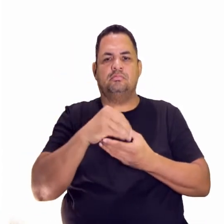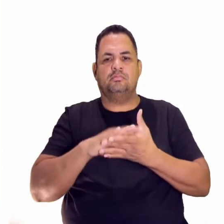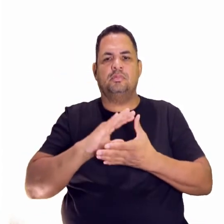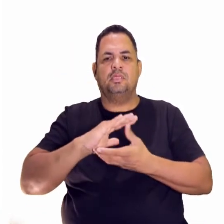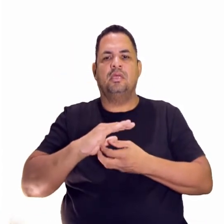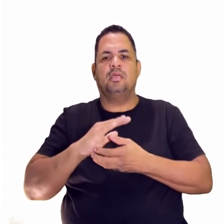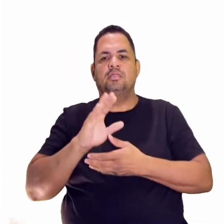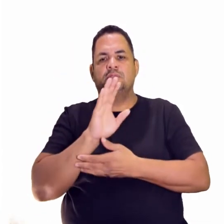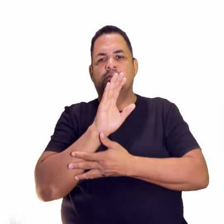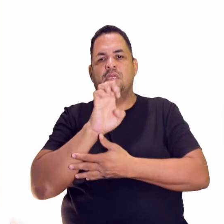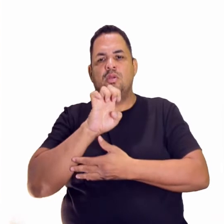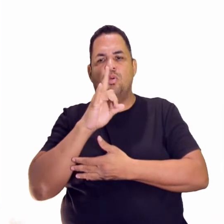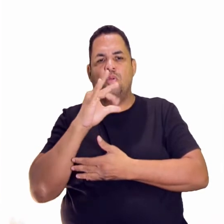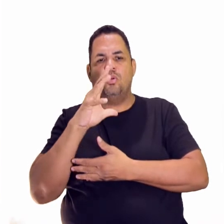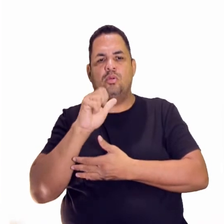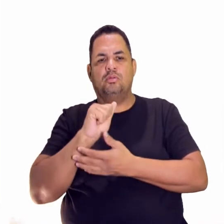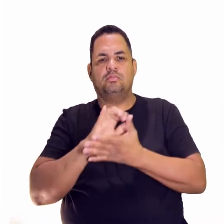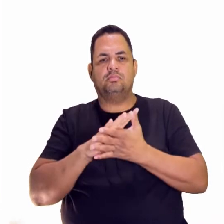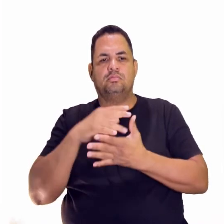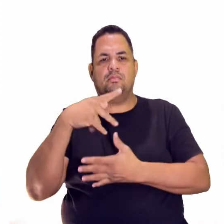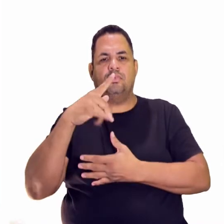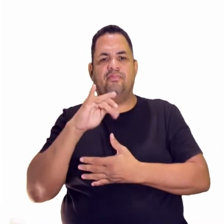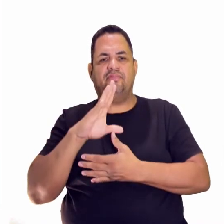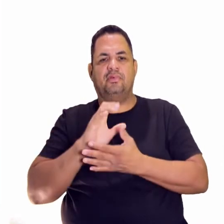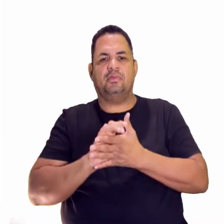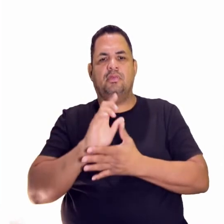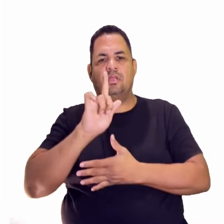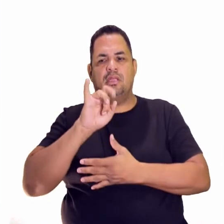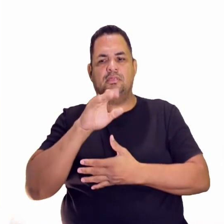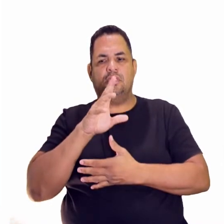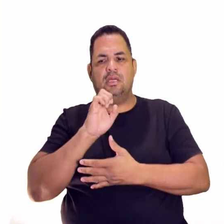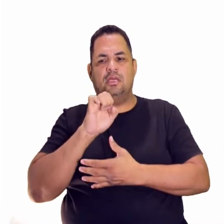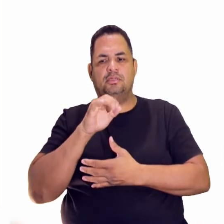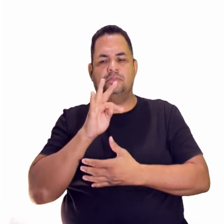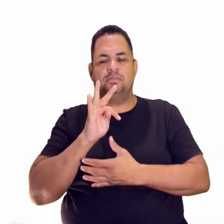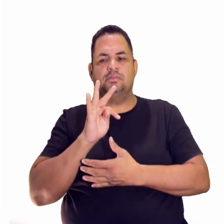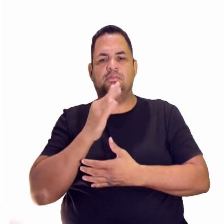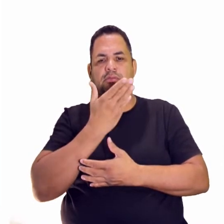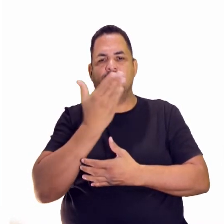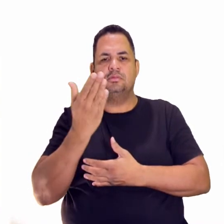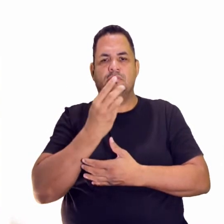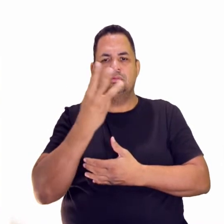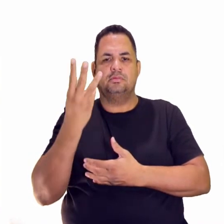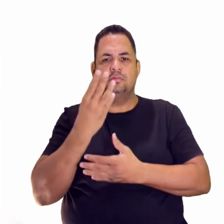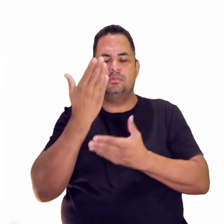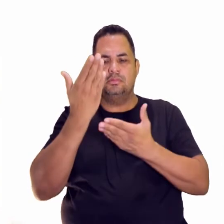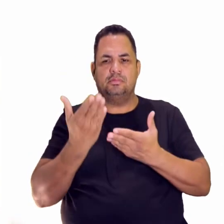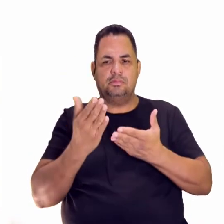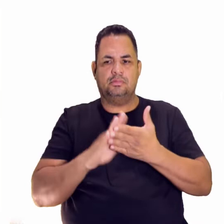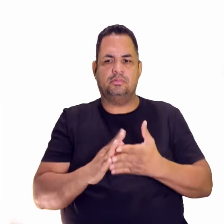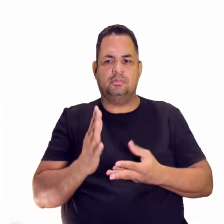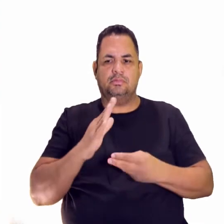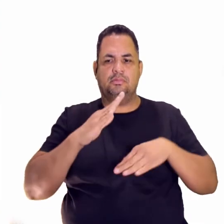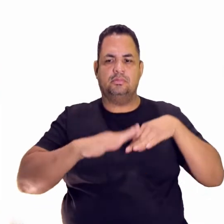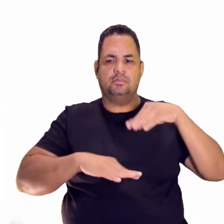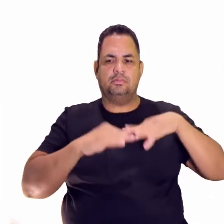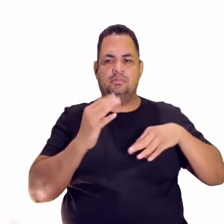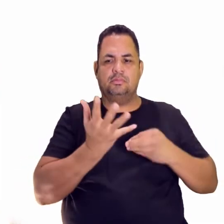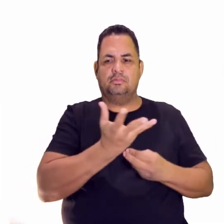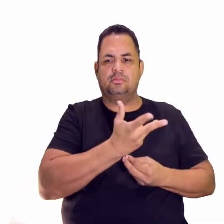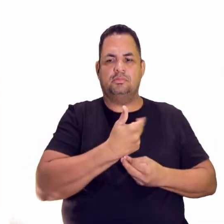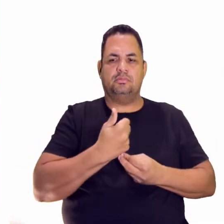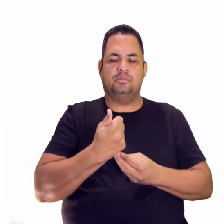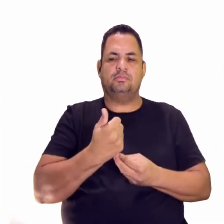ecológica, a arte povera e a land art. Então são todas